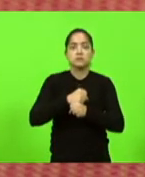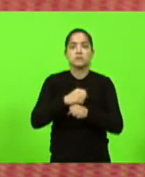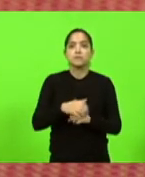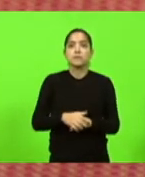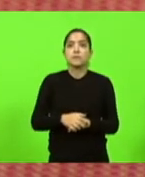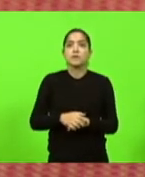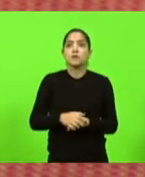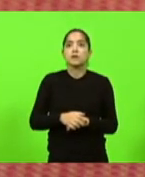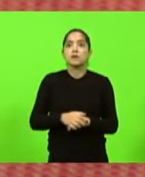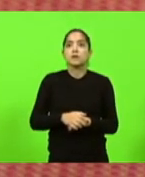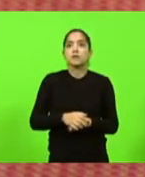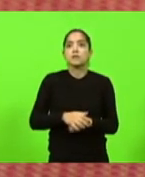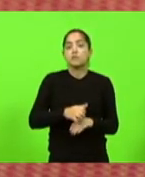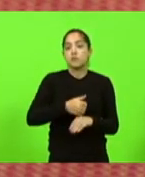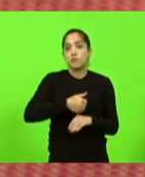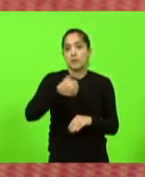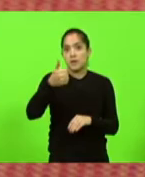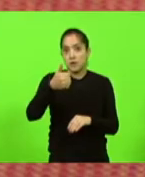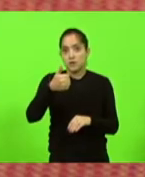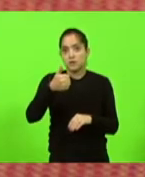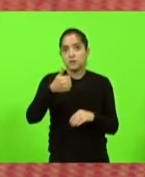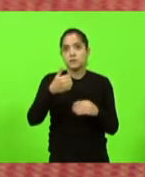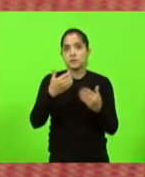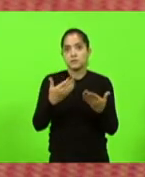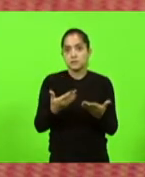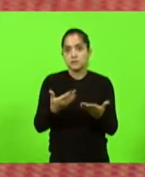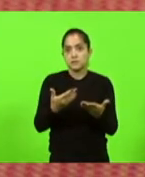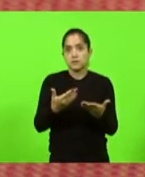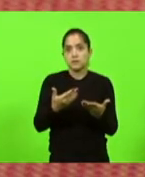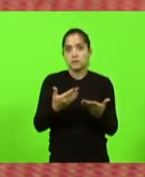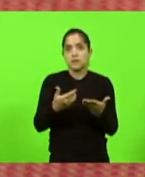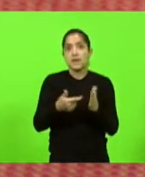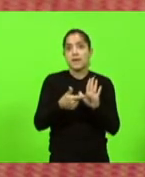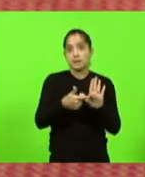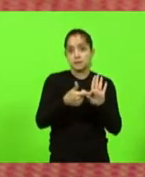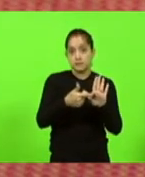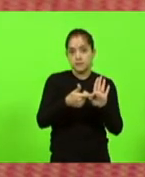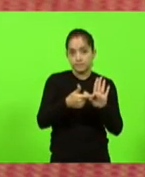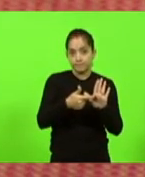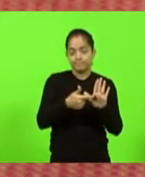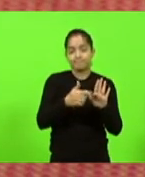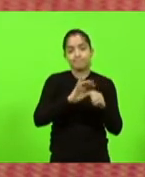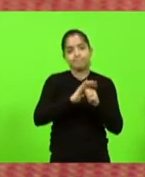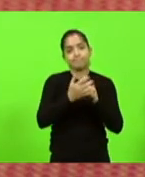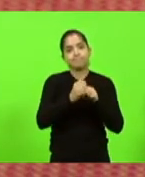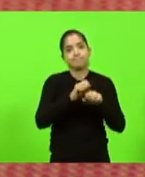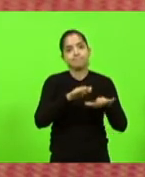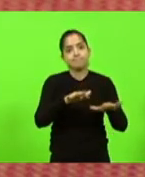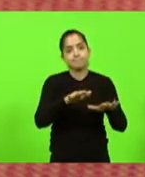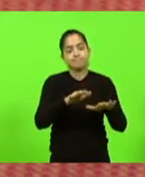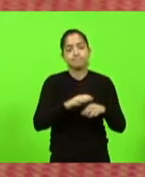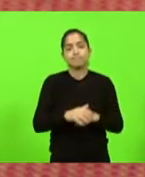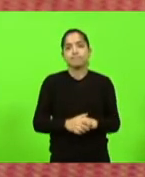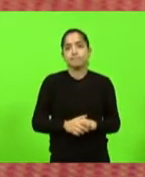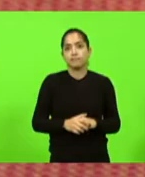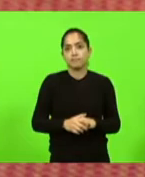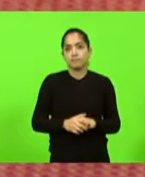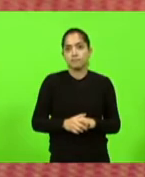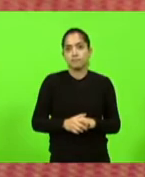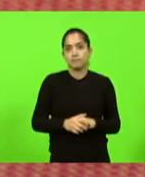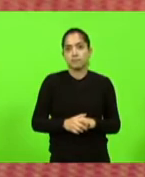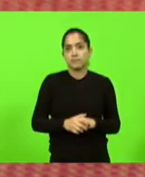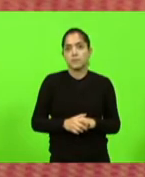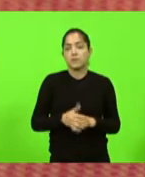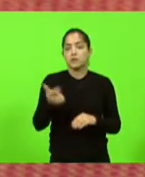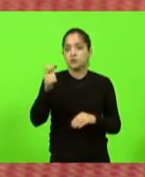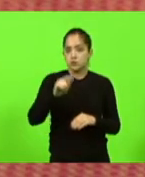Foram melhores do que essa que deveria ser para a pandemia. Então, mais uma vez,